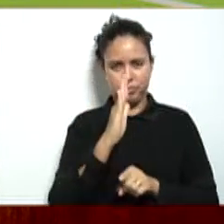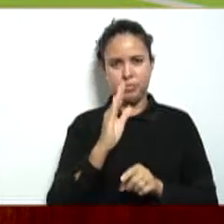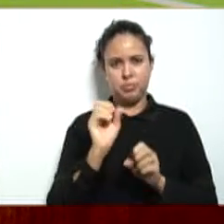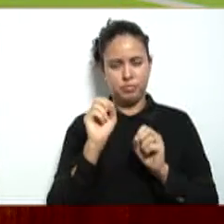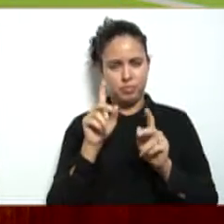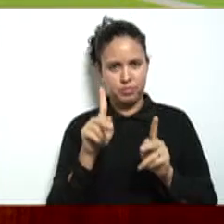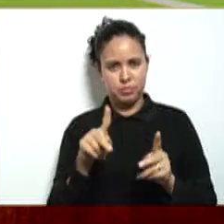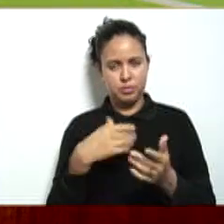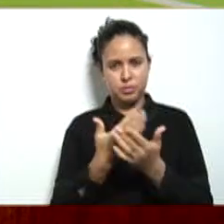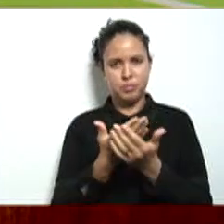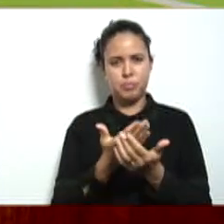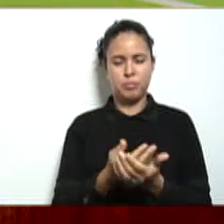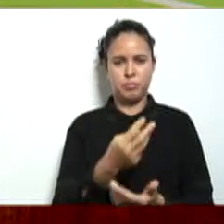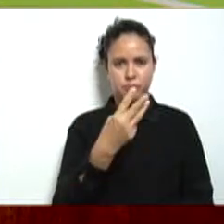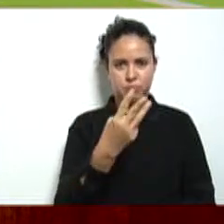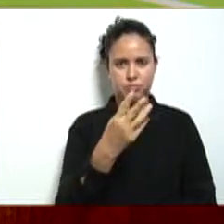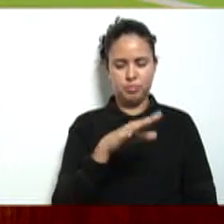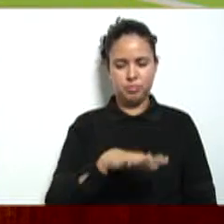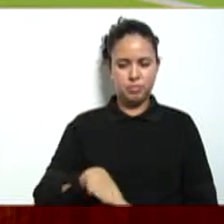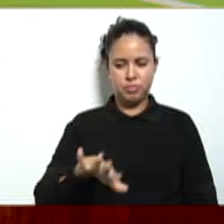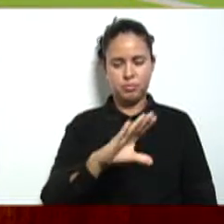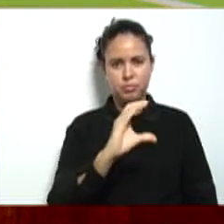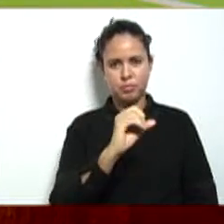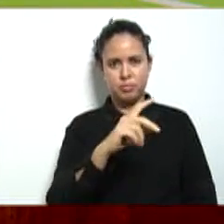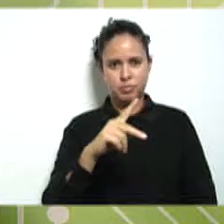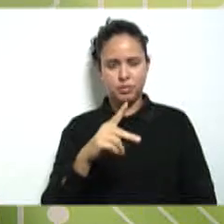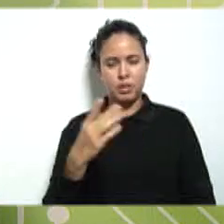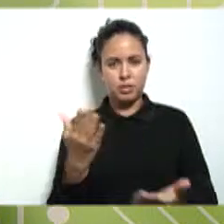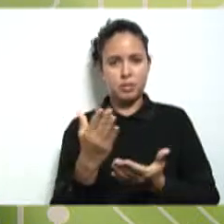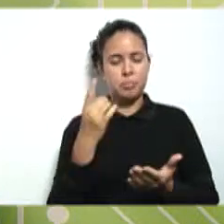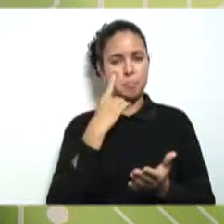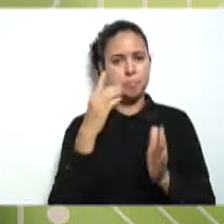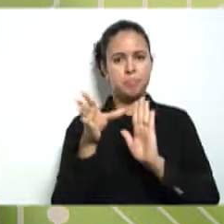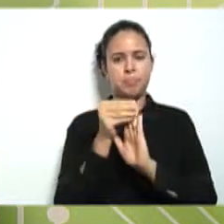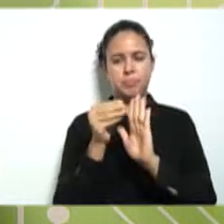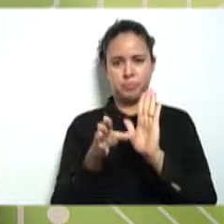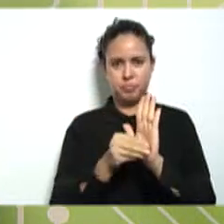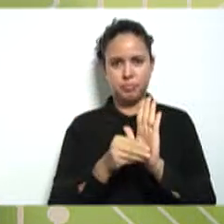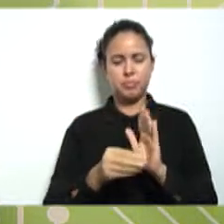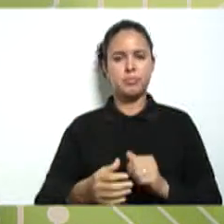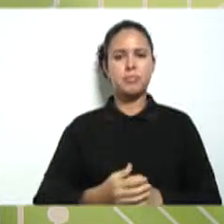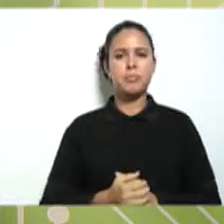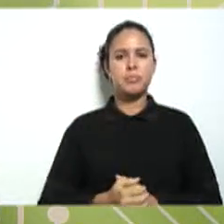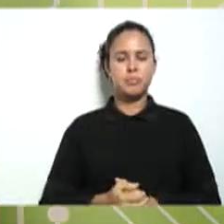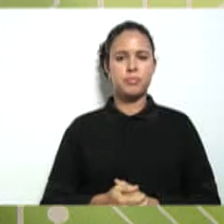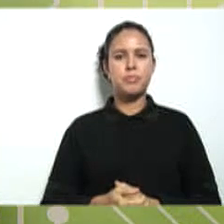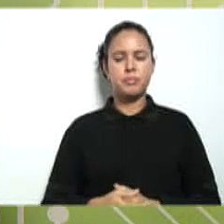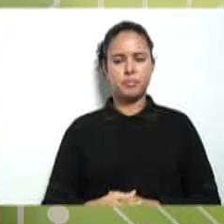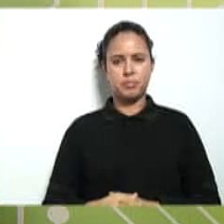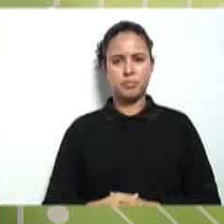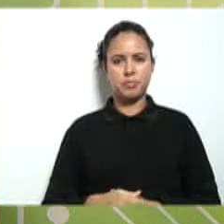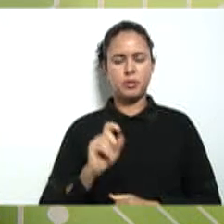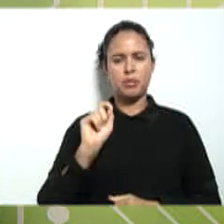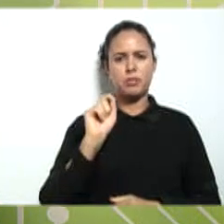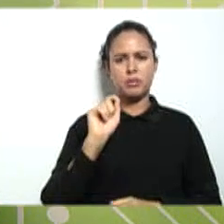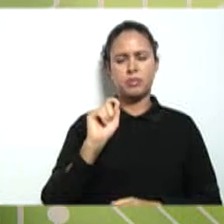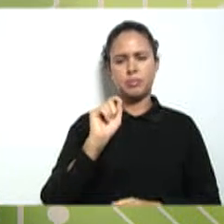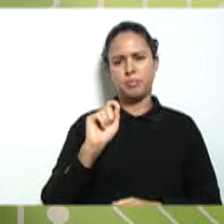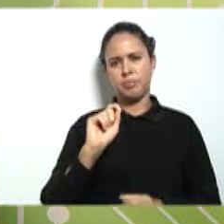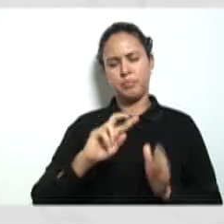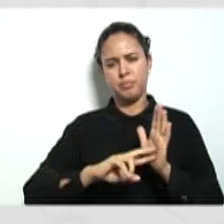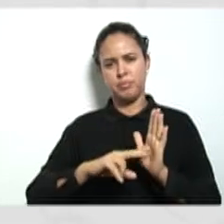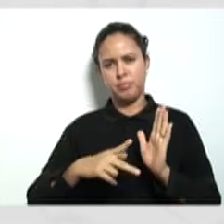aula 3 do ramo de cooperativismo. Vamos então ver o conteúdo dessa aula? Nessa aula nós vamos ver o que é o